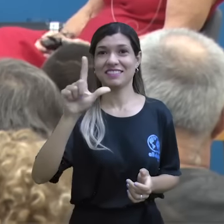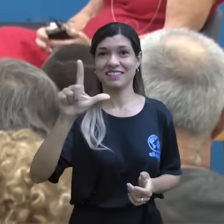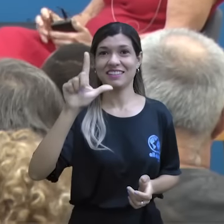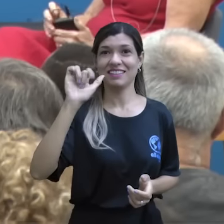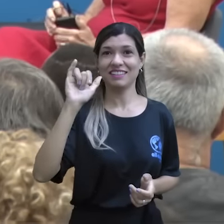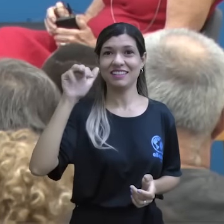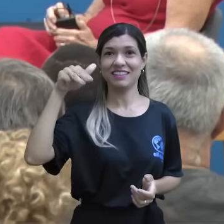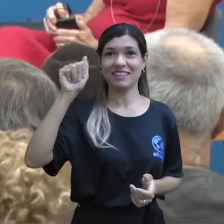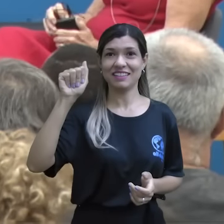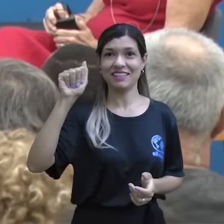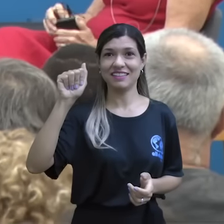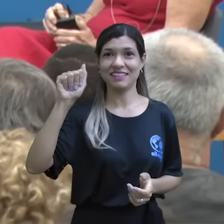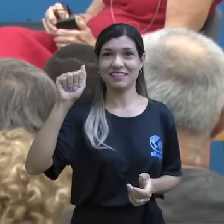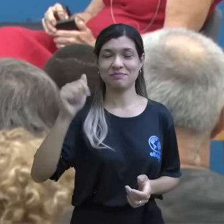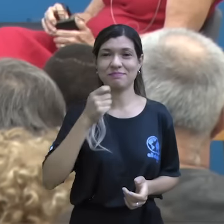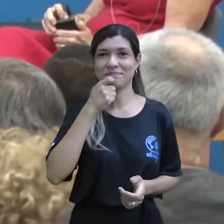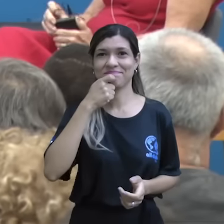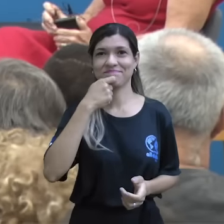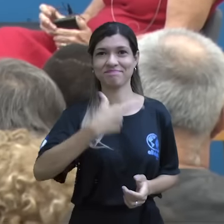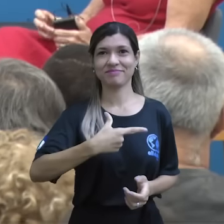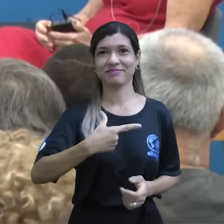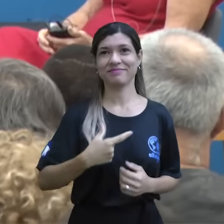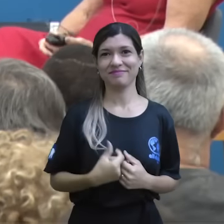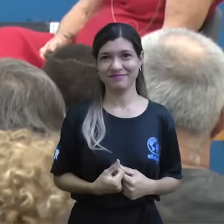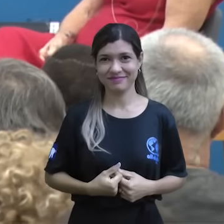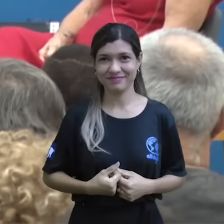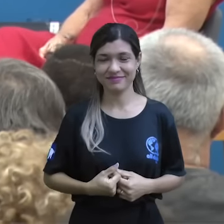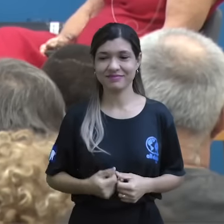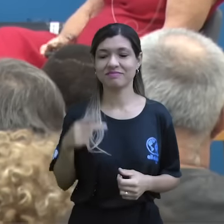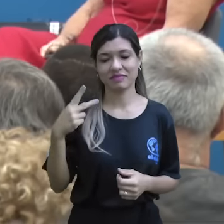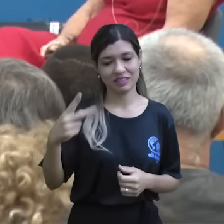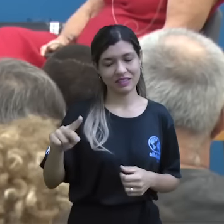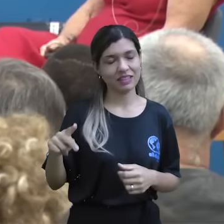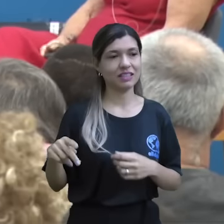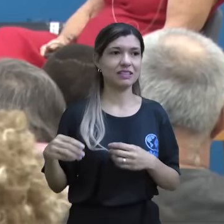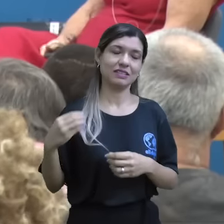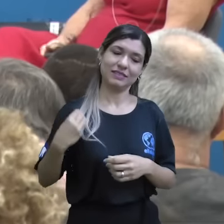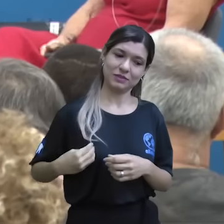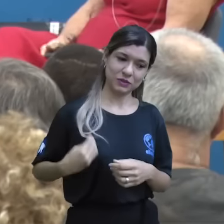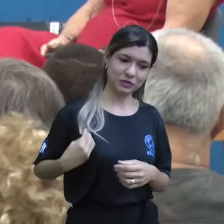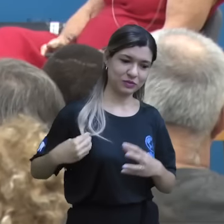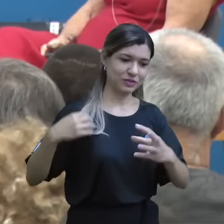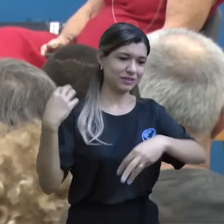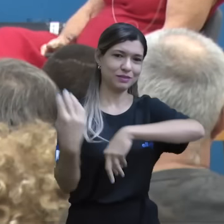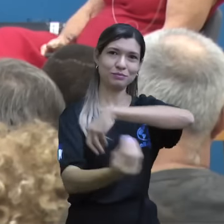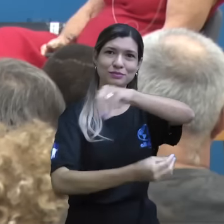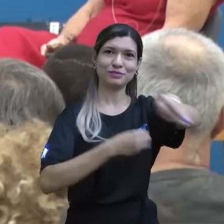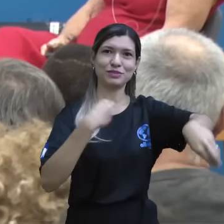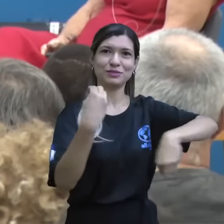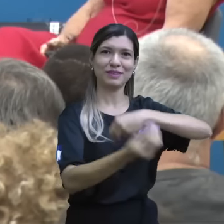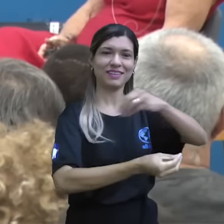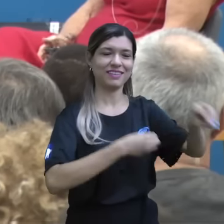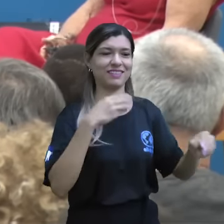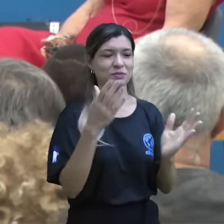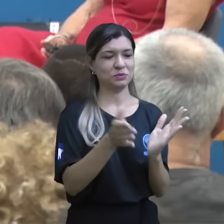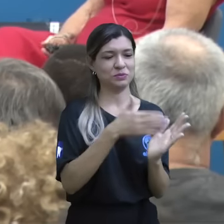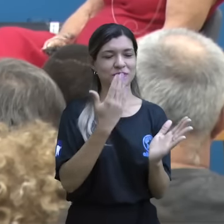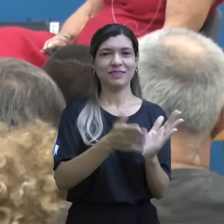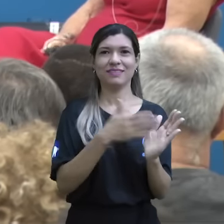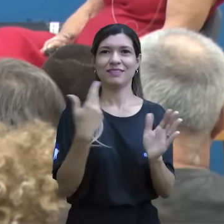né? Um narrador no início do século XX que dizia fazer, esses são os termos dele, uma